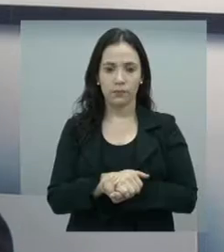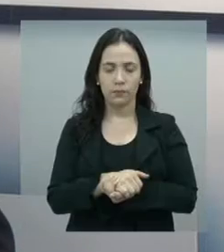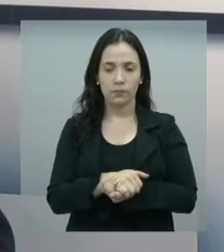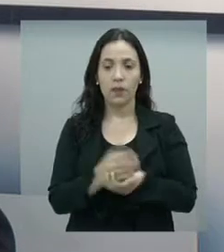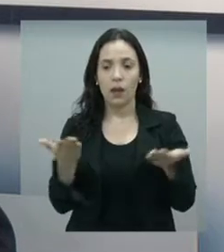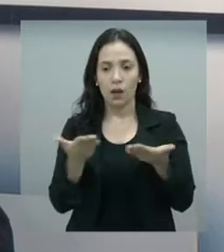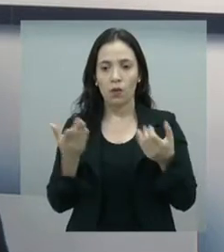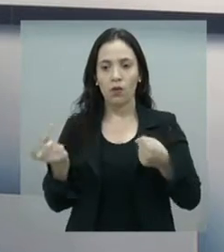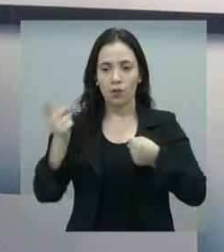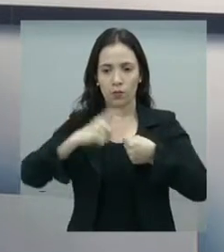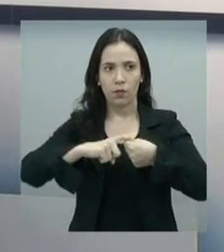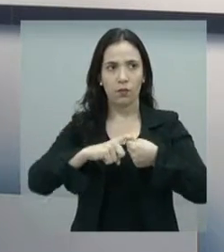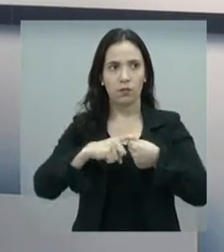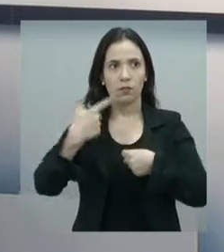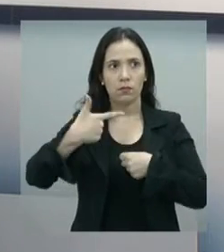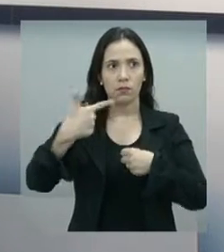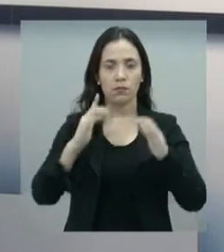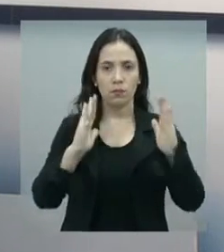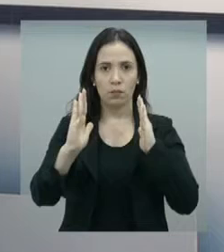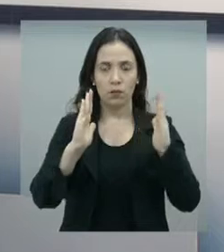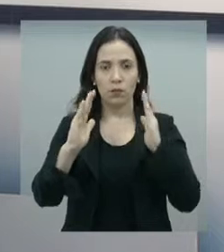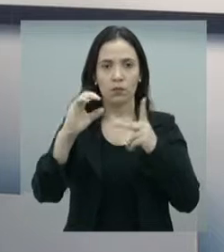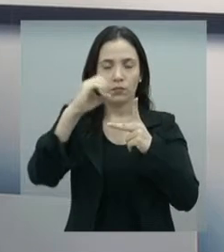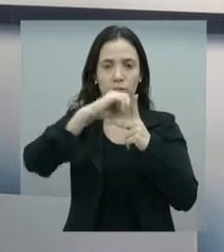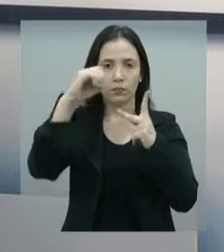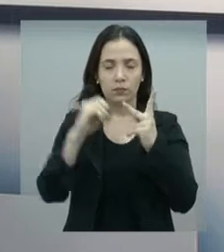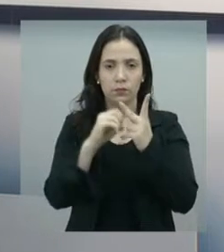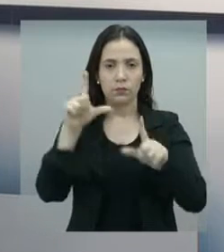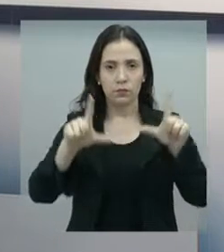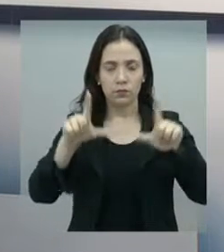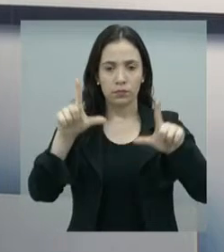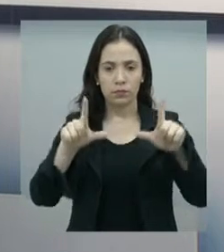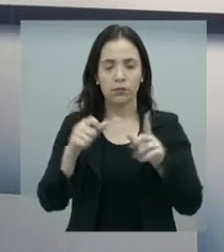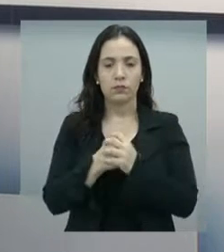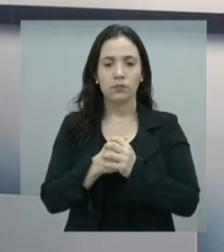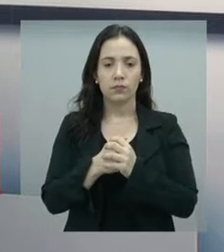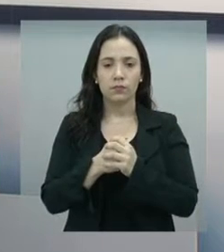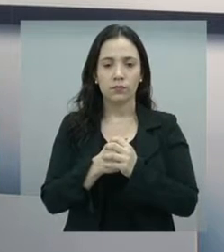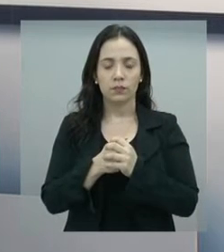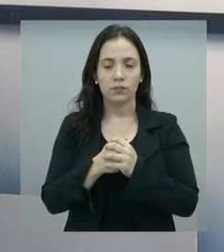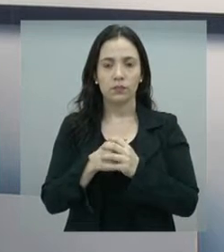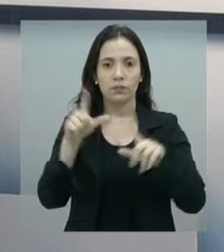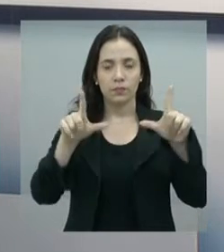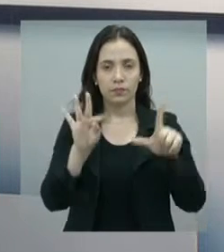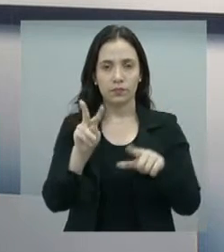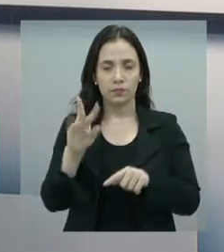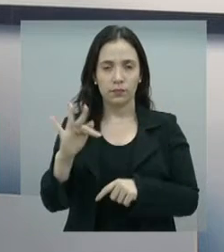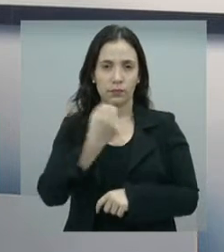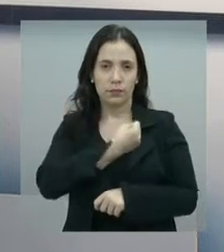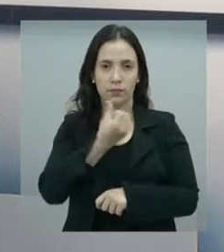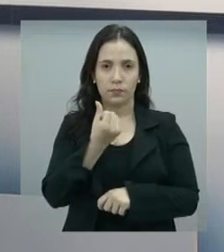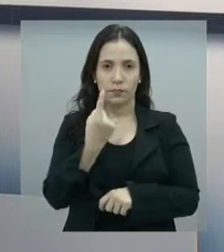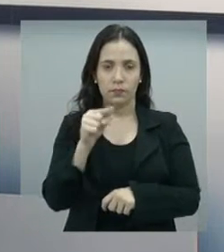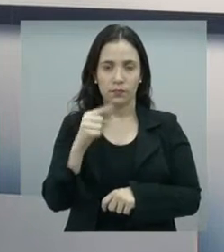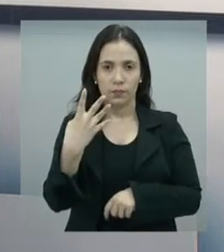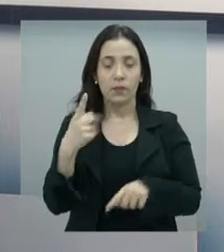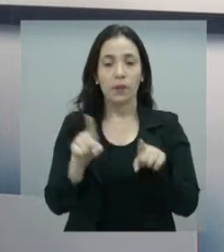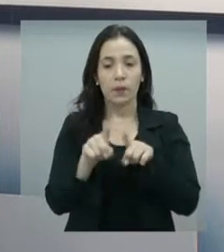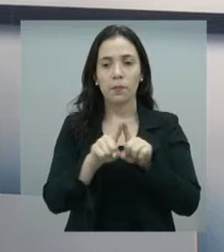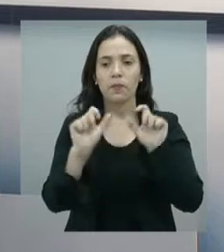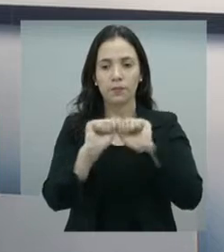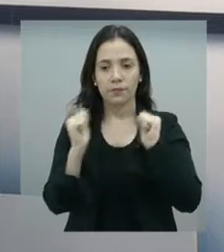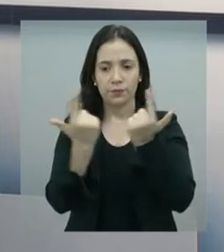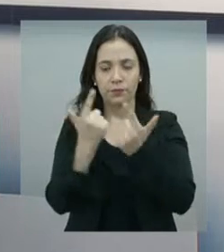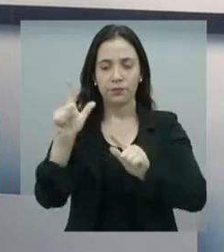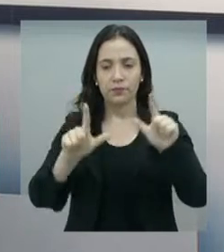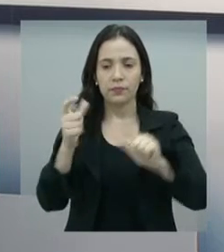Estamos de volta com o segundo bloco do meu programa, do seu programa, nosso programa Pela Ordem, na sua TV Fortaleza, canal 61.4, na sua TV